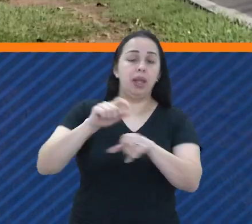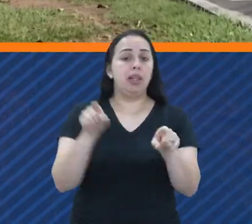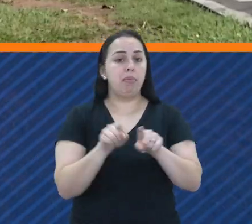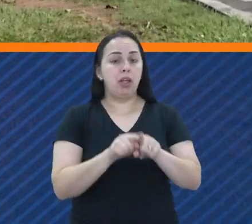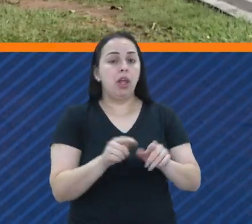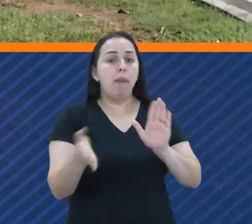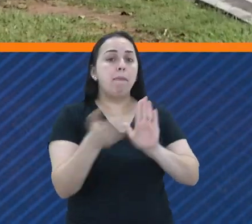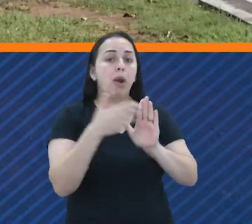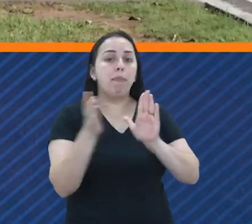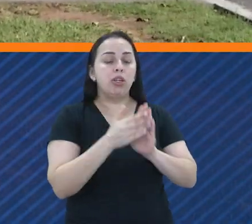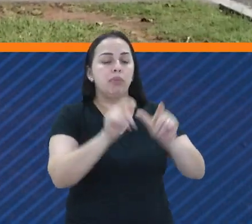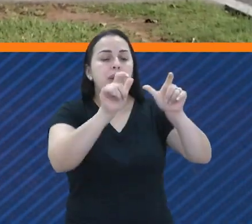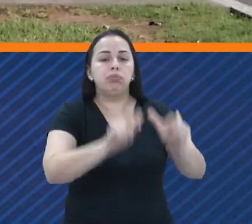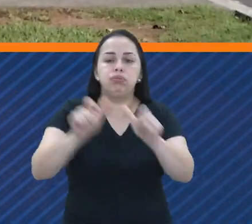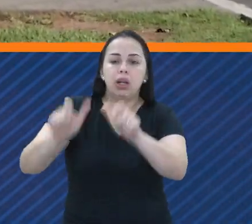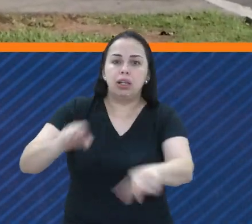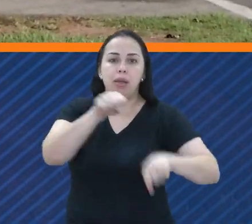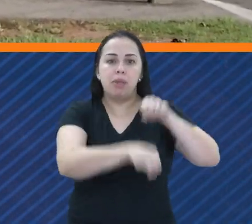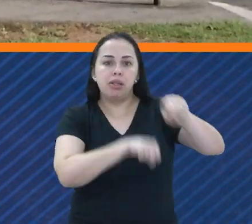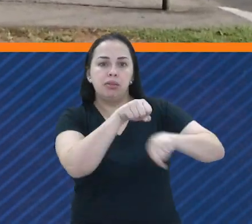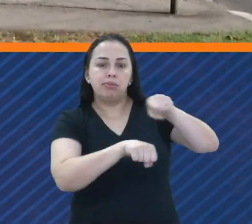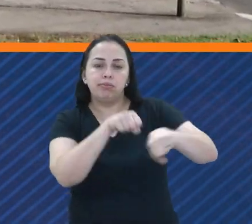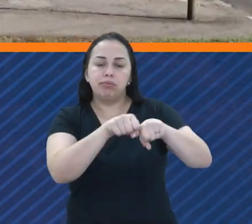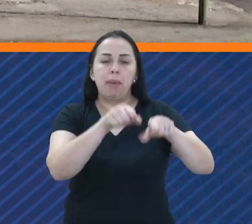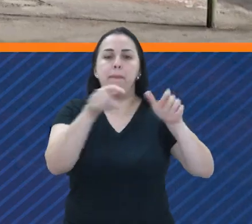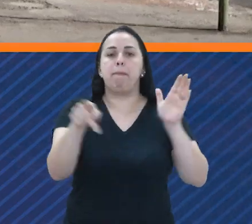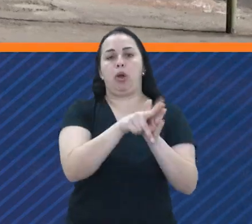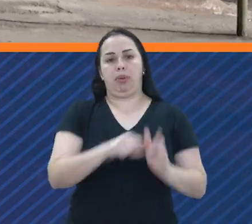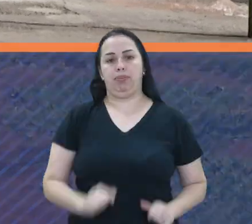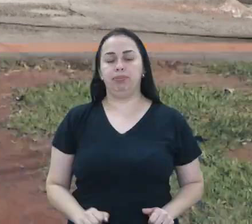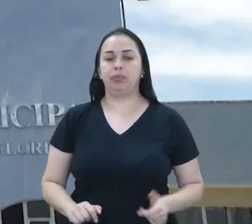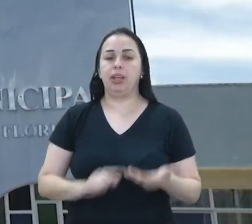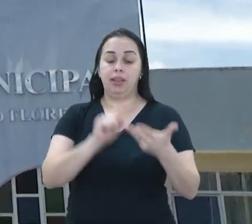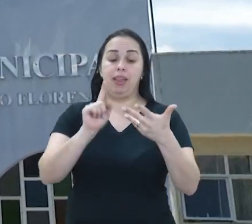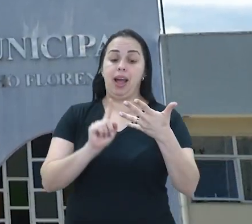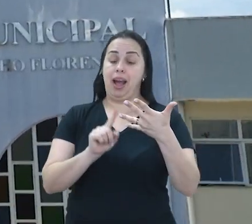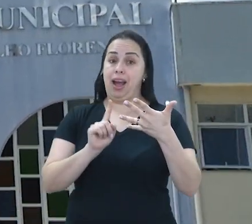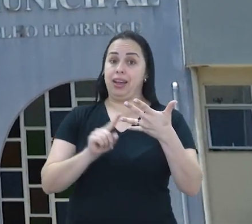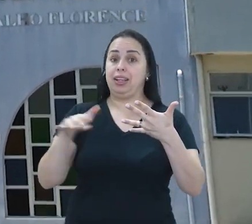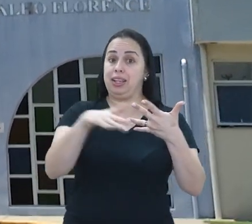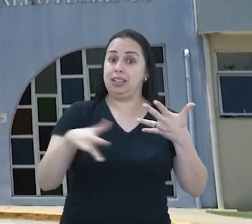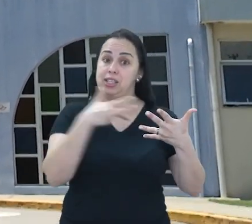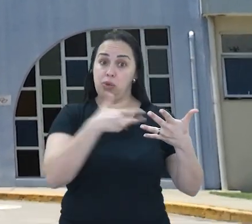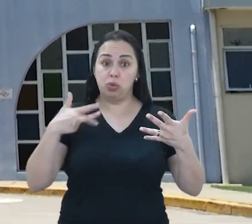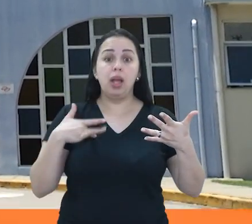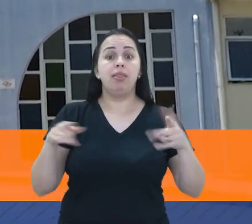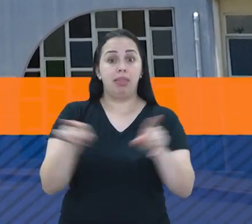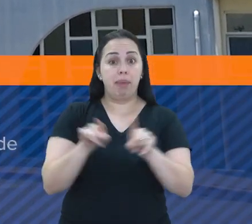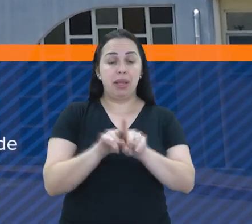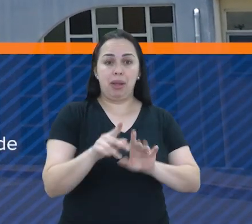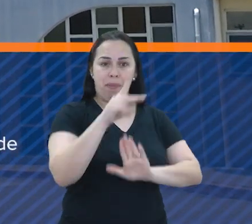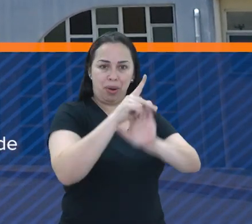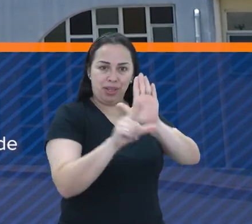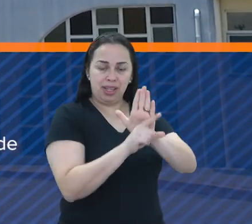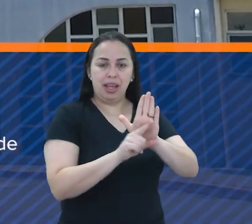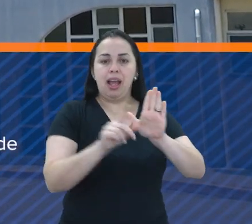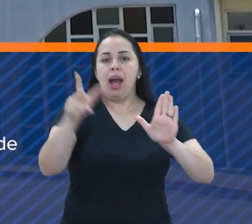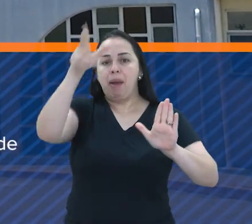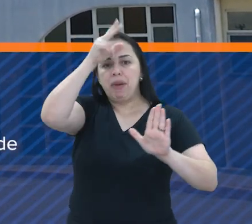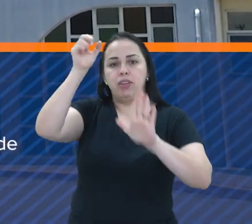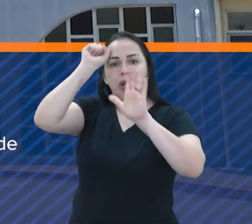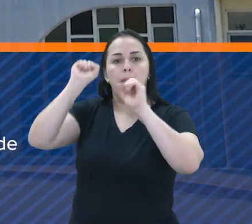cria estacionamentos para bicicletas em locais abertos do município. A saúde também é tema de um projeto. A matéria